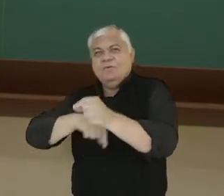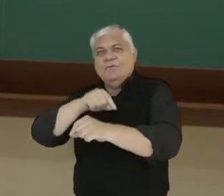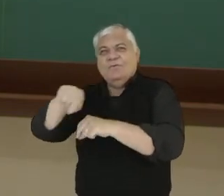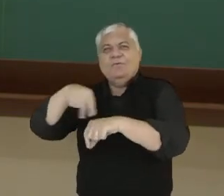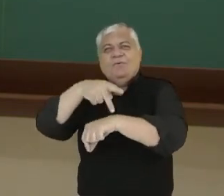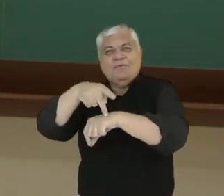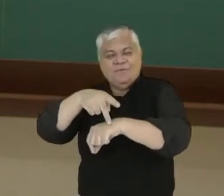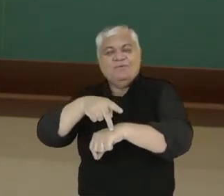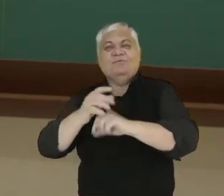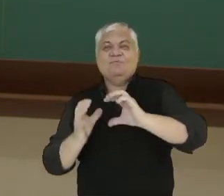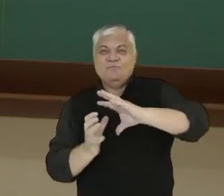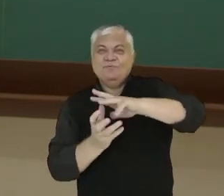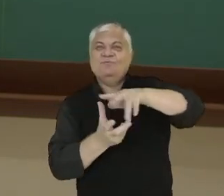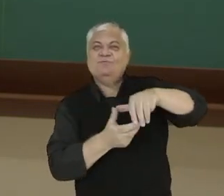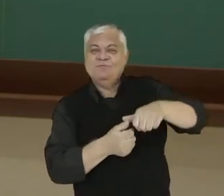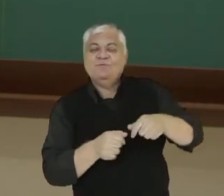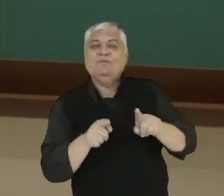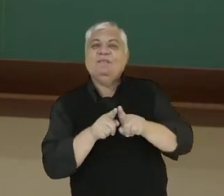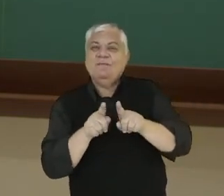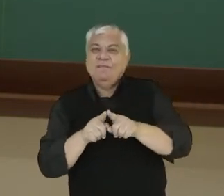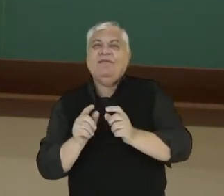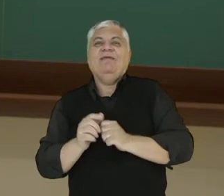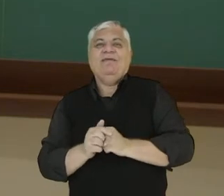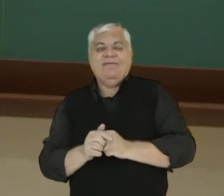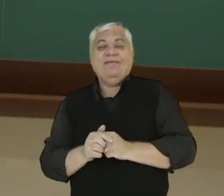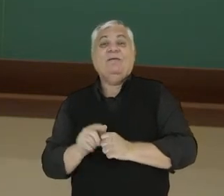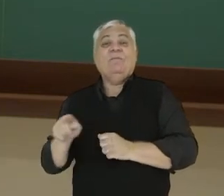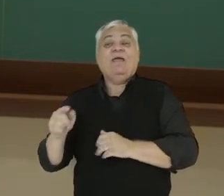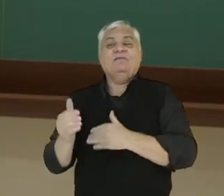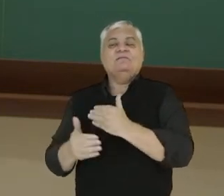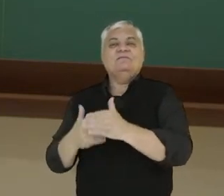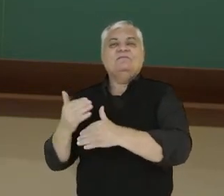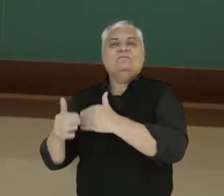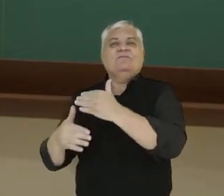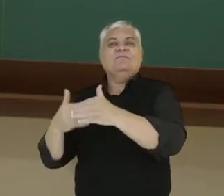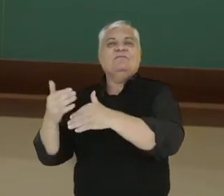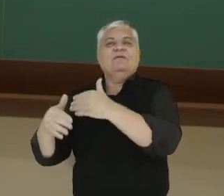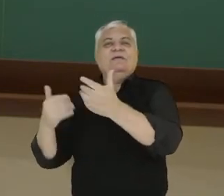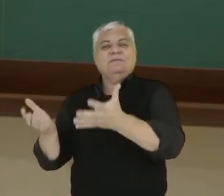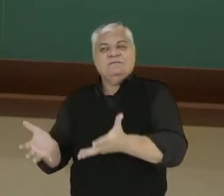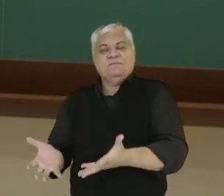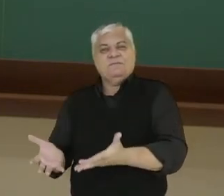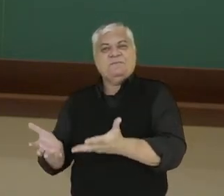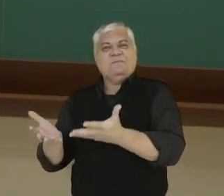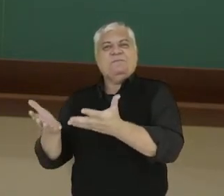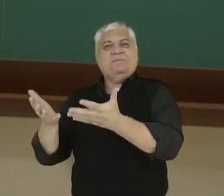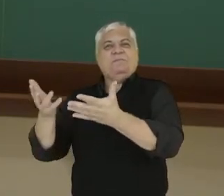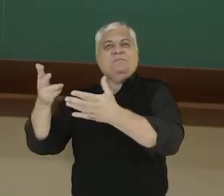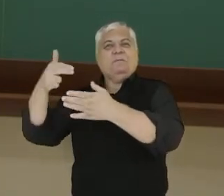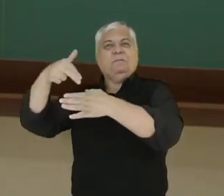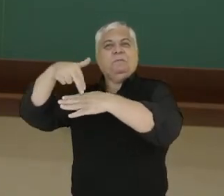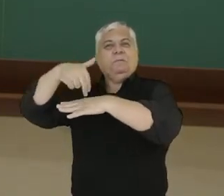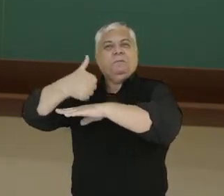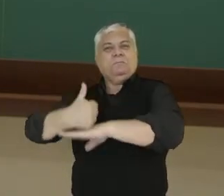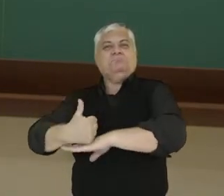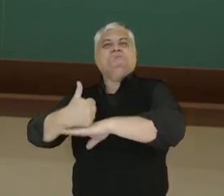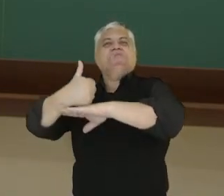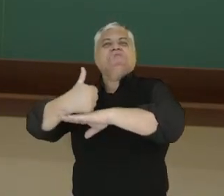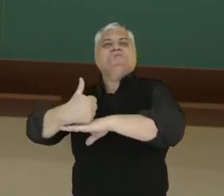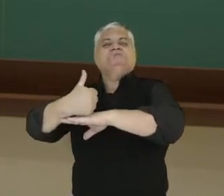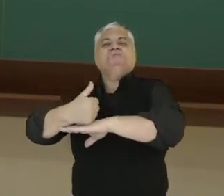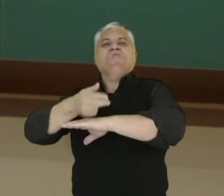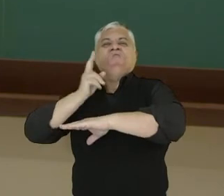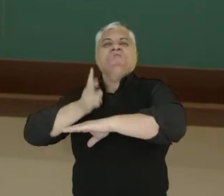potências mundiais e outros países para o desenvolvimento econômico e para elas se estabelecerem e continuarem